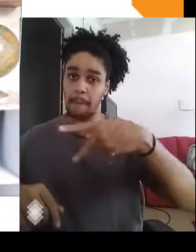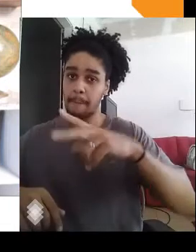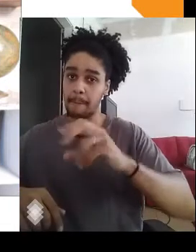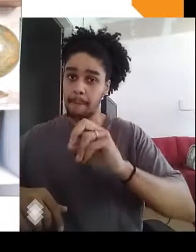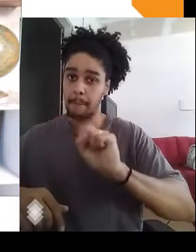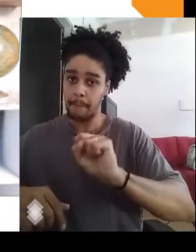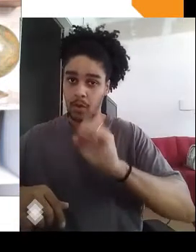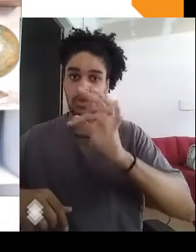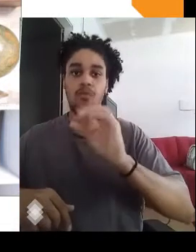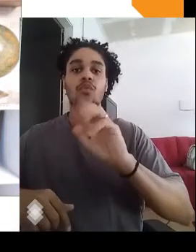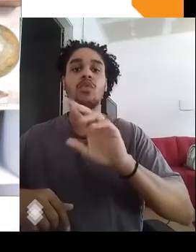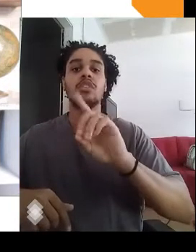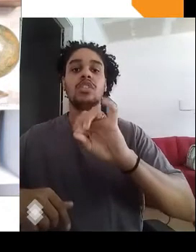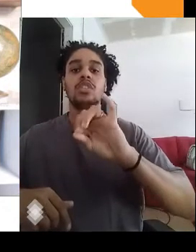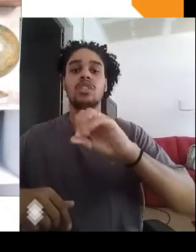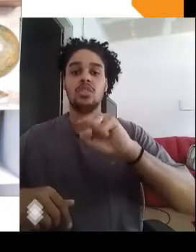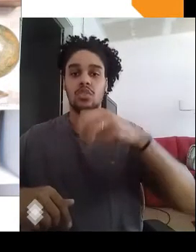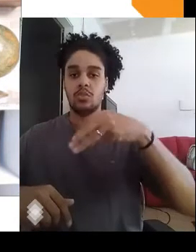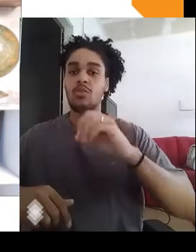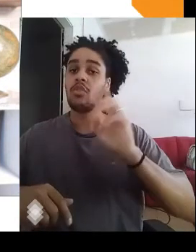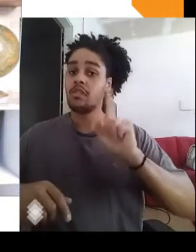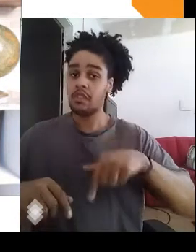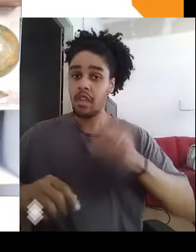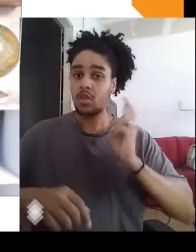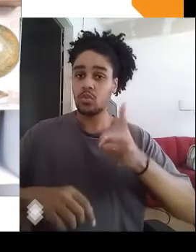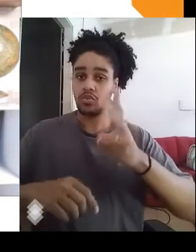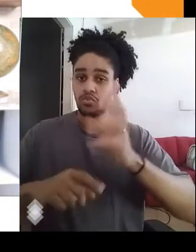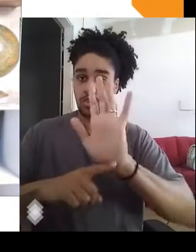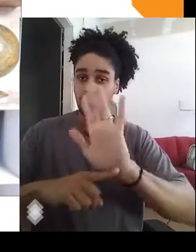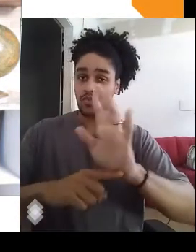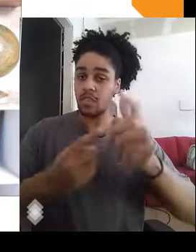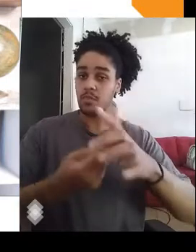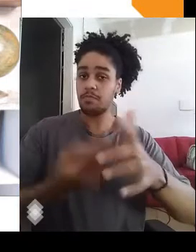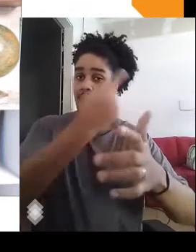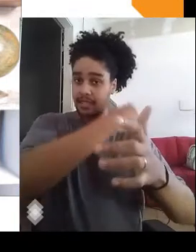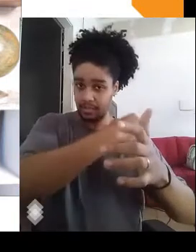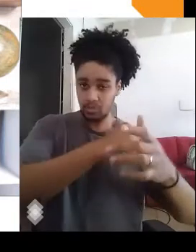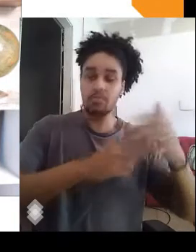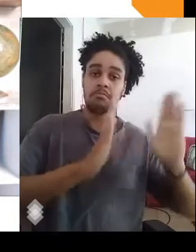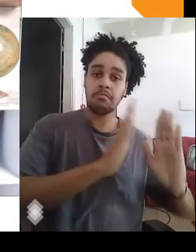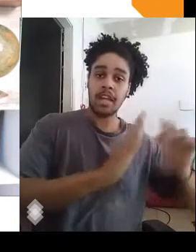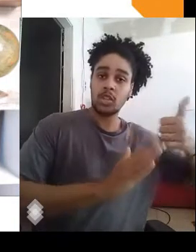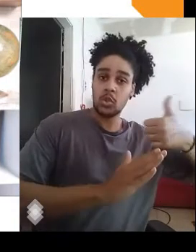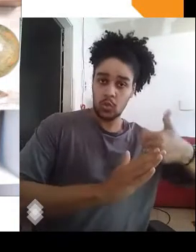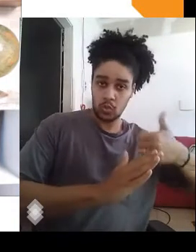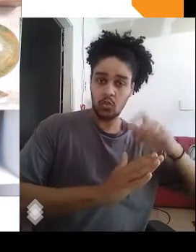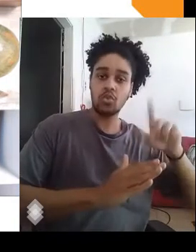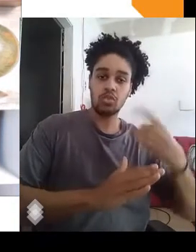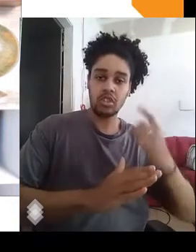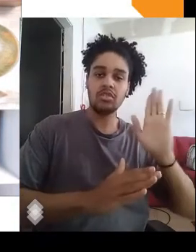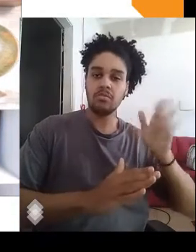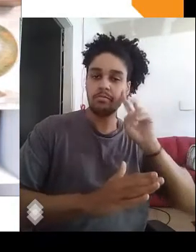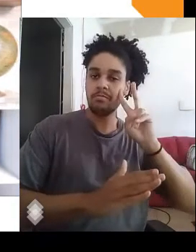O vídeo de hoje é uma continuação do vídeo passado. Na parte 1, nós vimos o